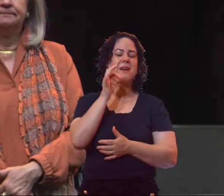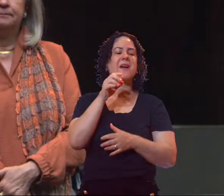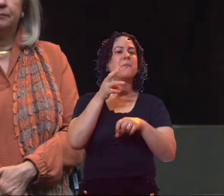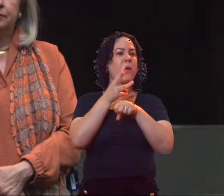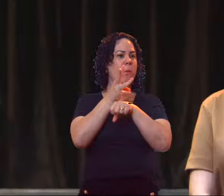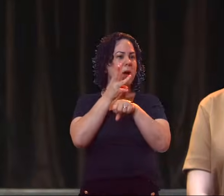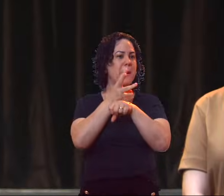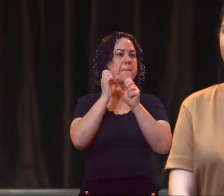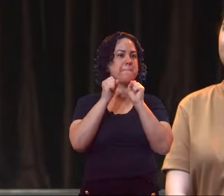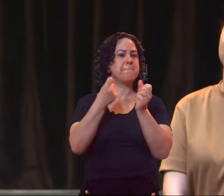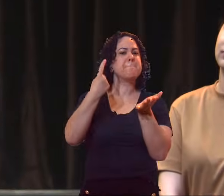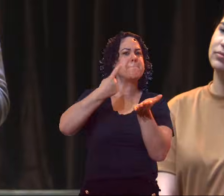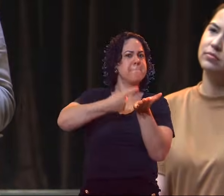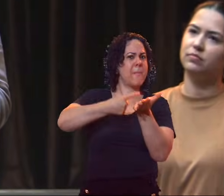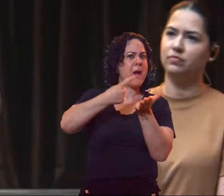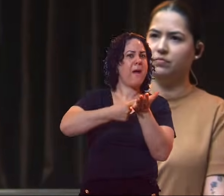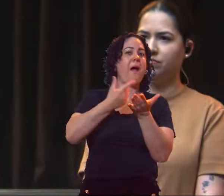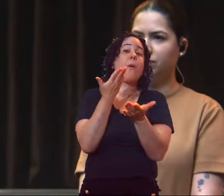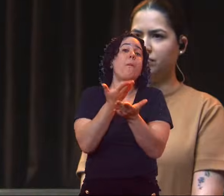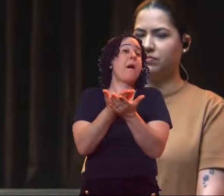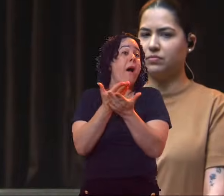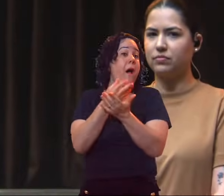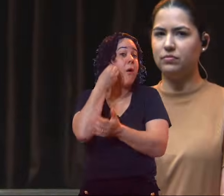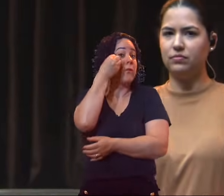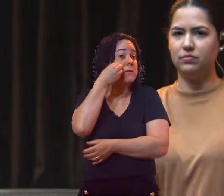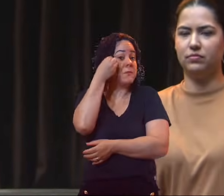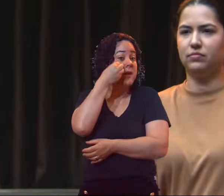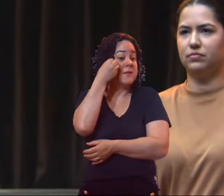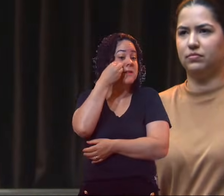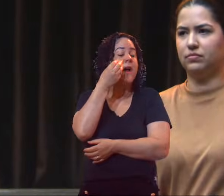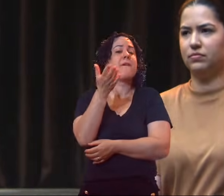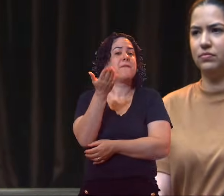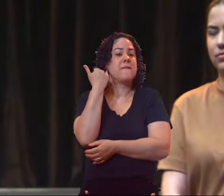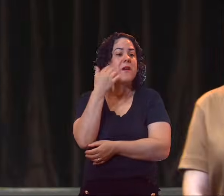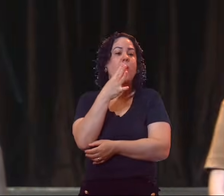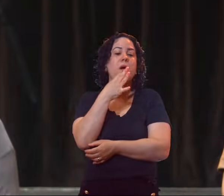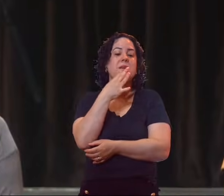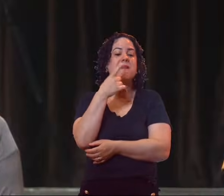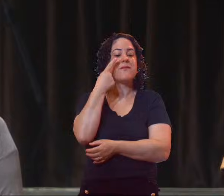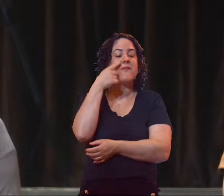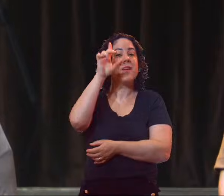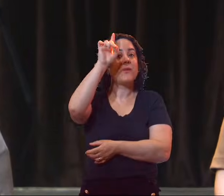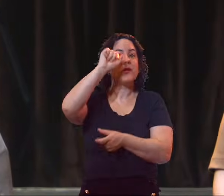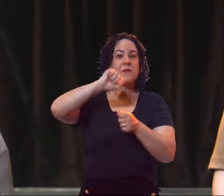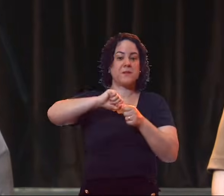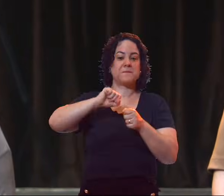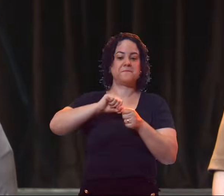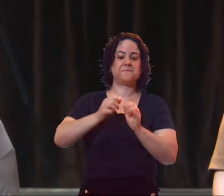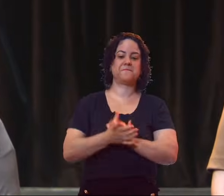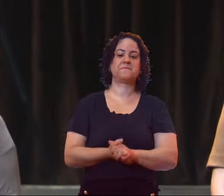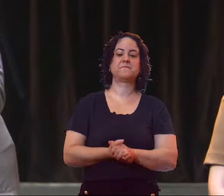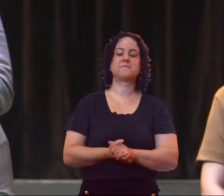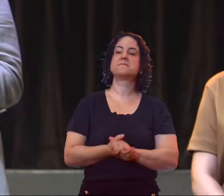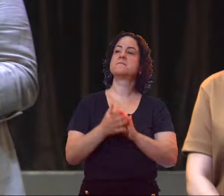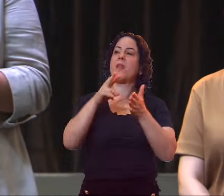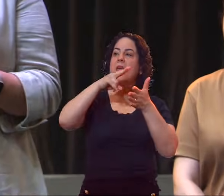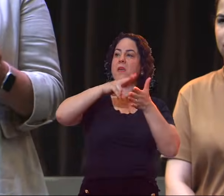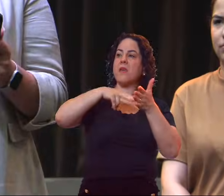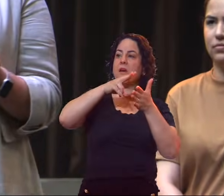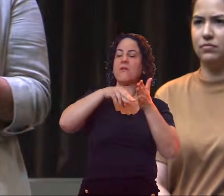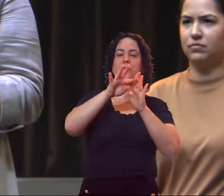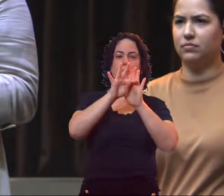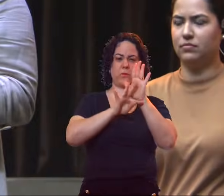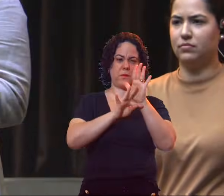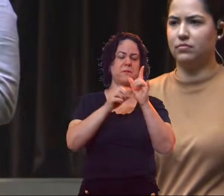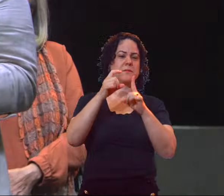WhatsApp você pode marcar uma aula experimental. Venha conhecer e você vai ver o que Deus está fazendo. Eu vou ler um texto agora